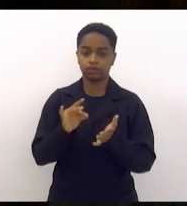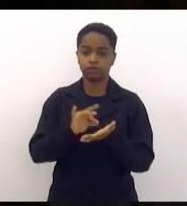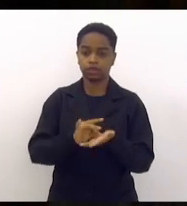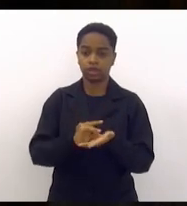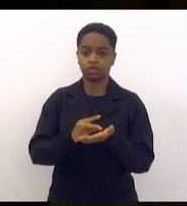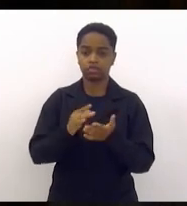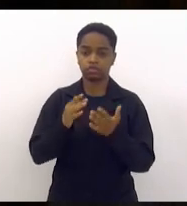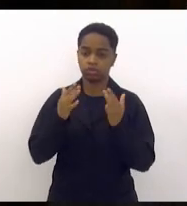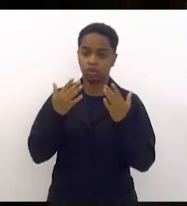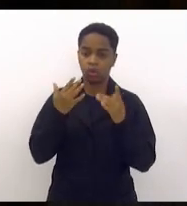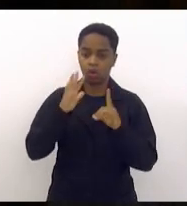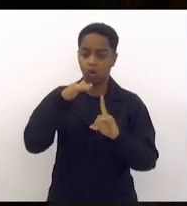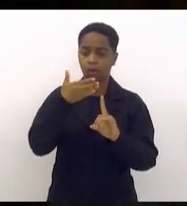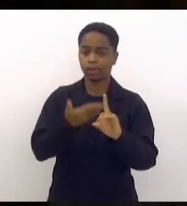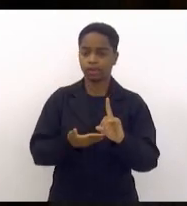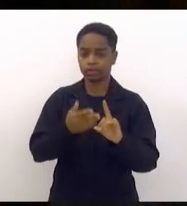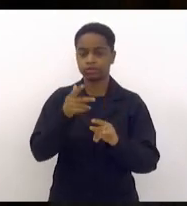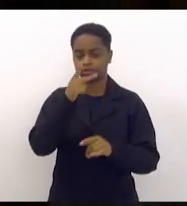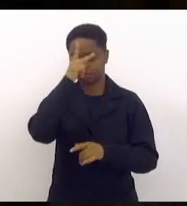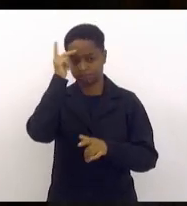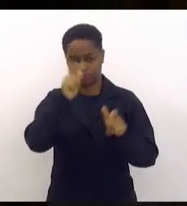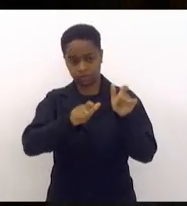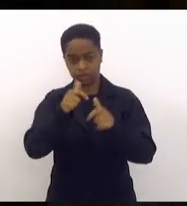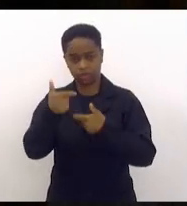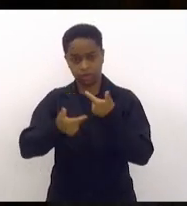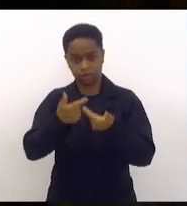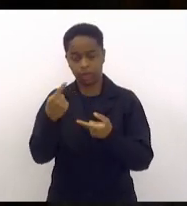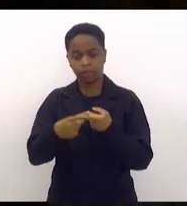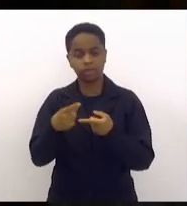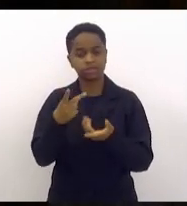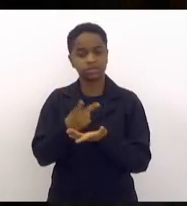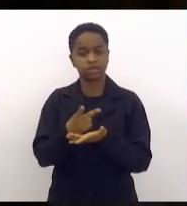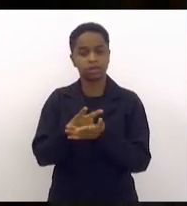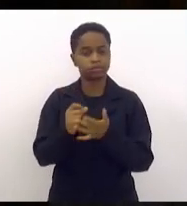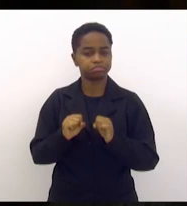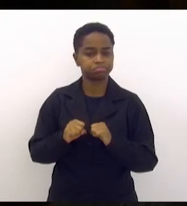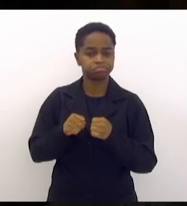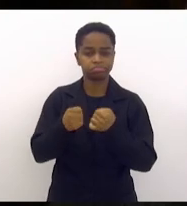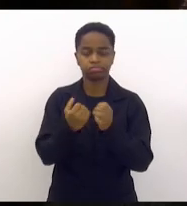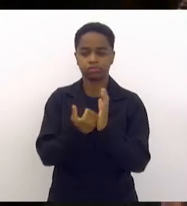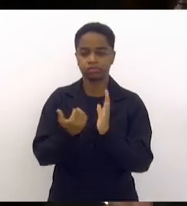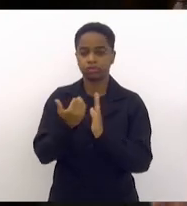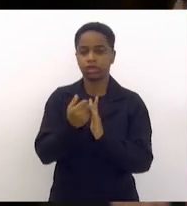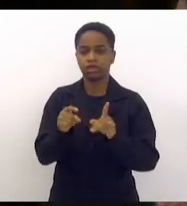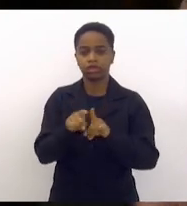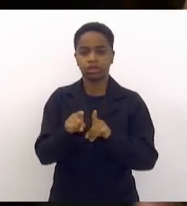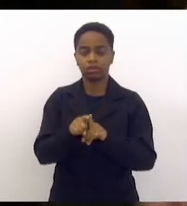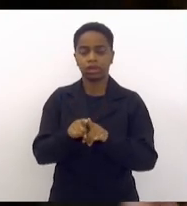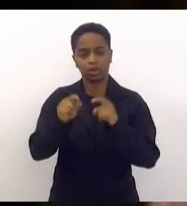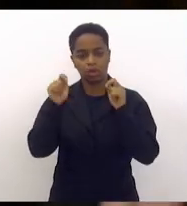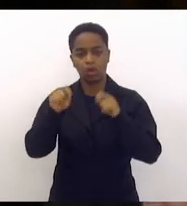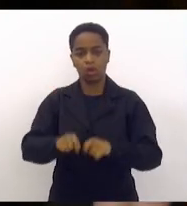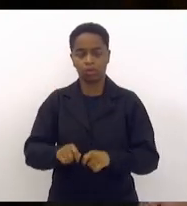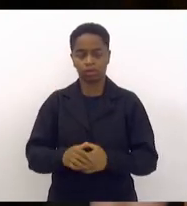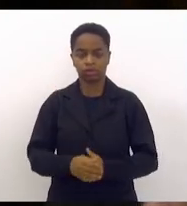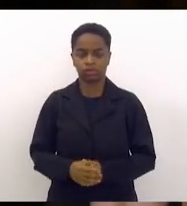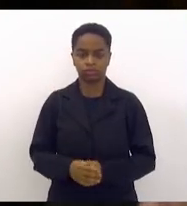que eu faço aqui aos nossos trabalhadores que sempre deram o máximo de seu esforço e foram muito